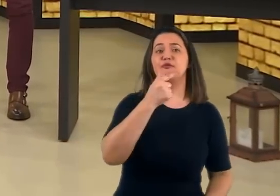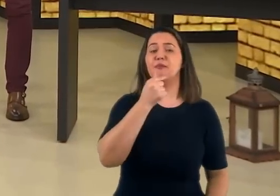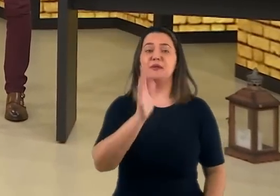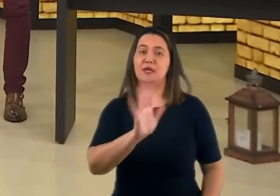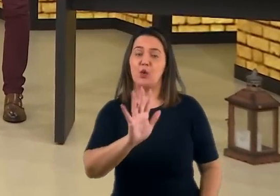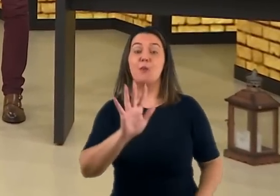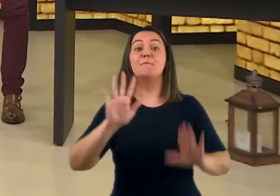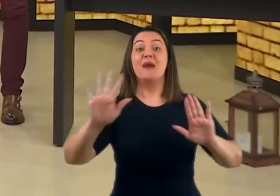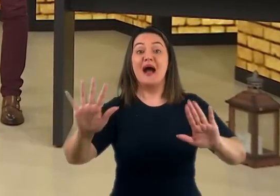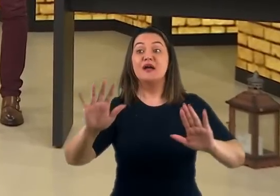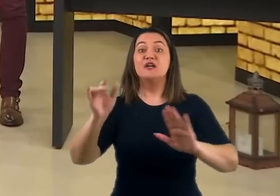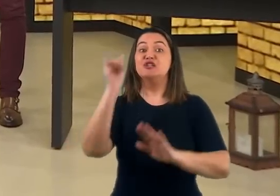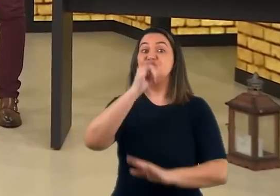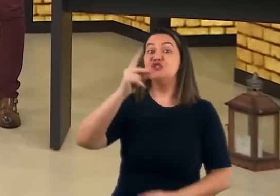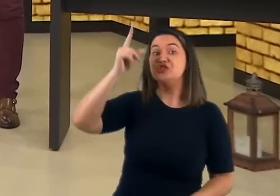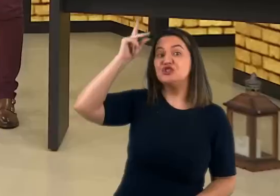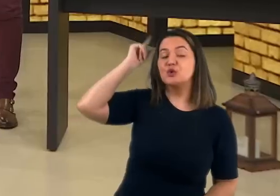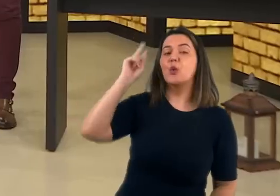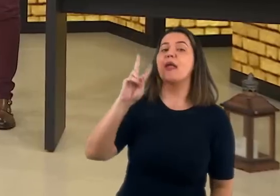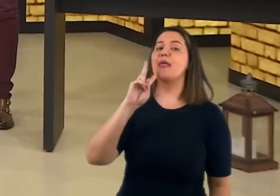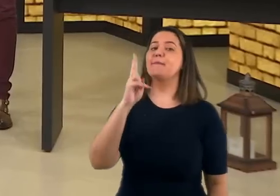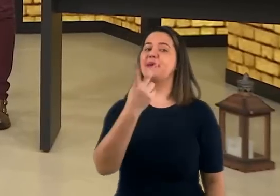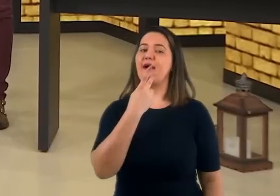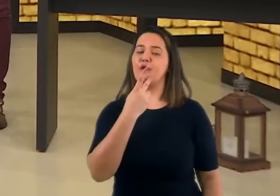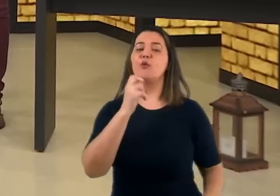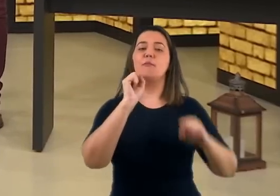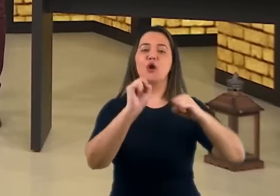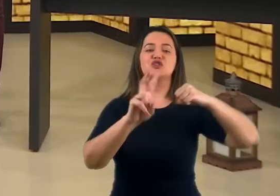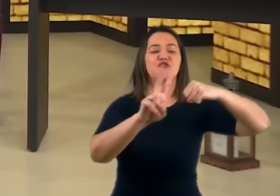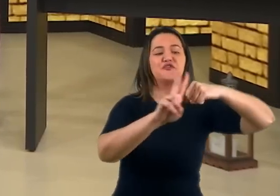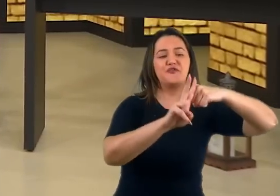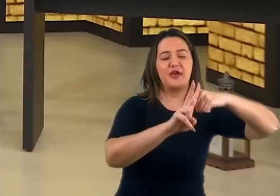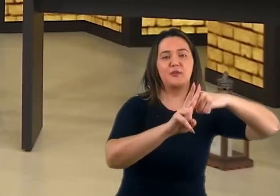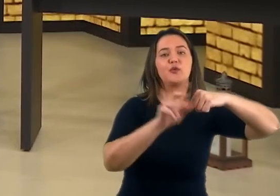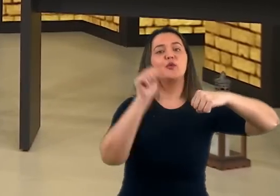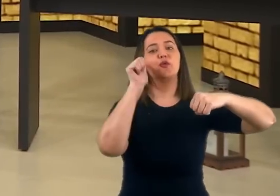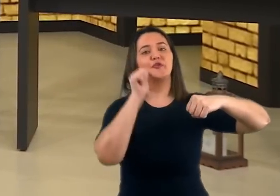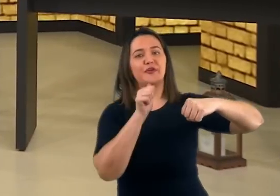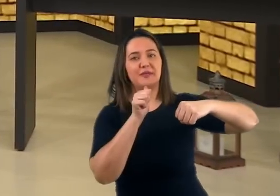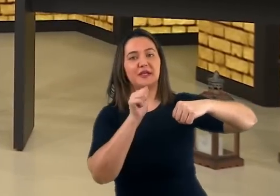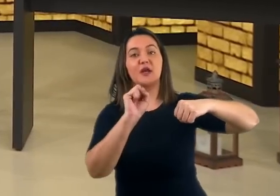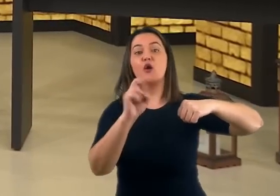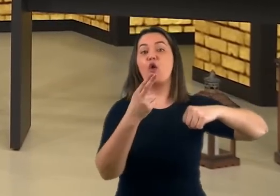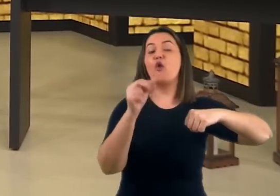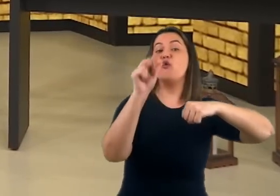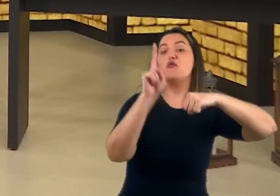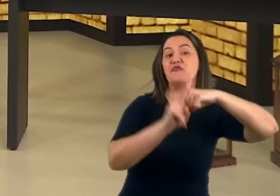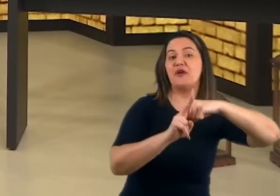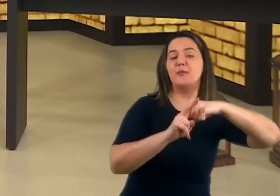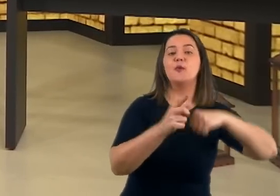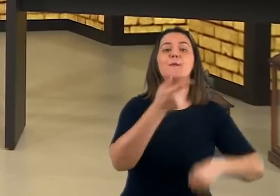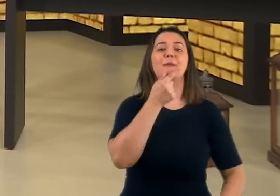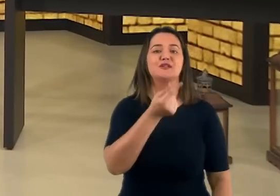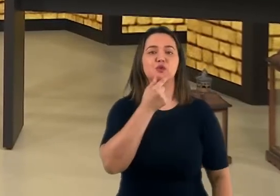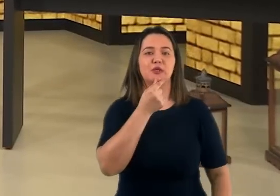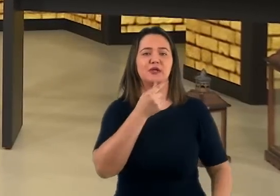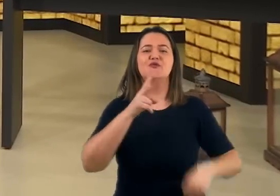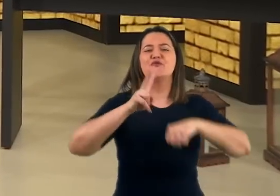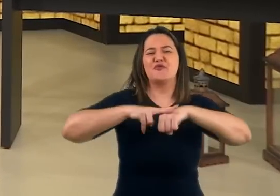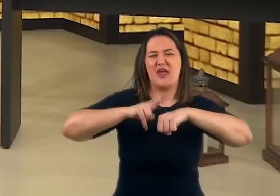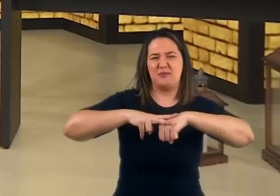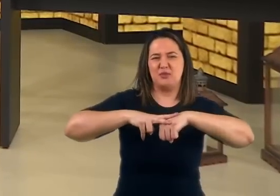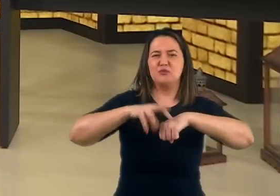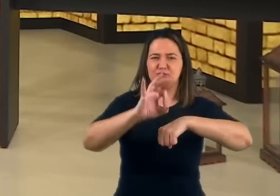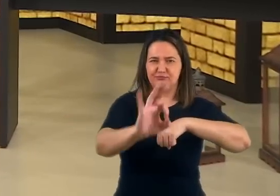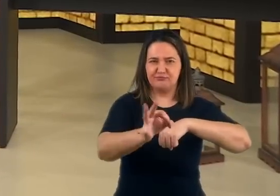Antigo Testamento, no hebraico, ele pode vir tanto o verbo na forma feminina, um verbo feminino, ou um verbo no